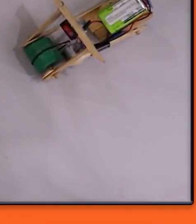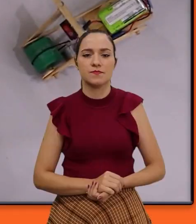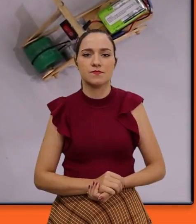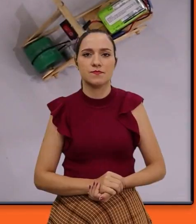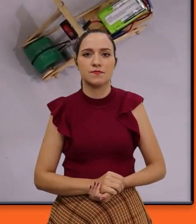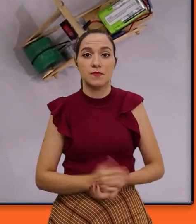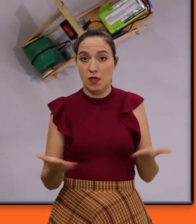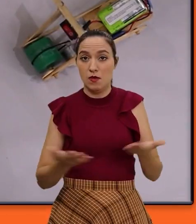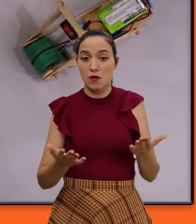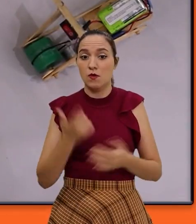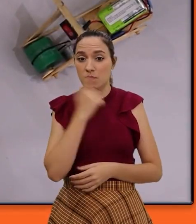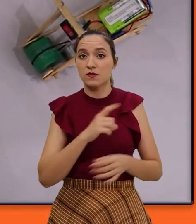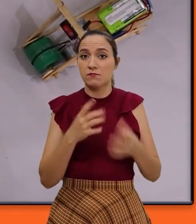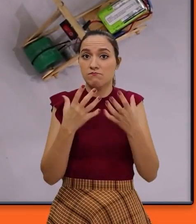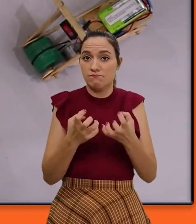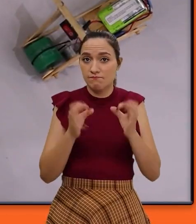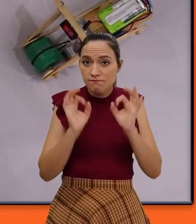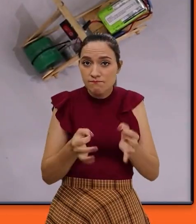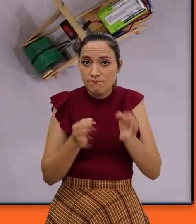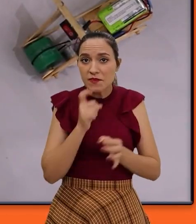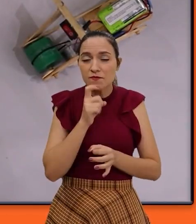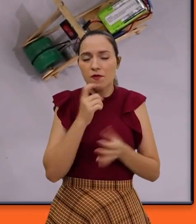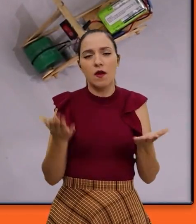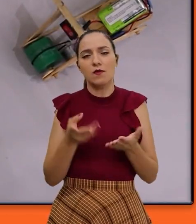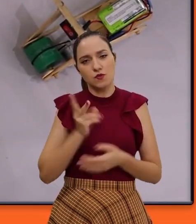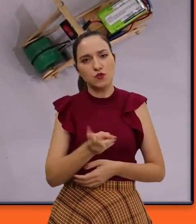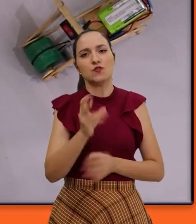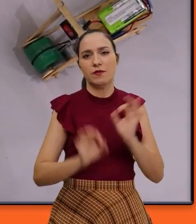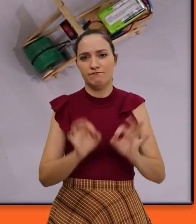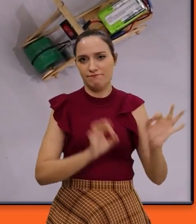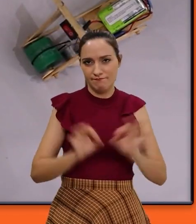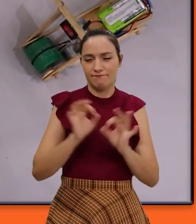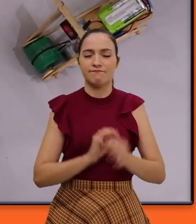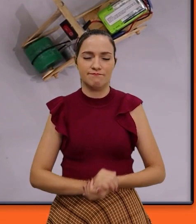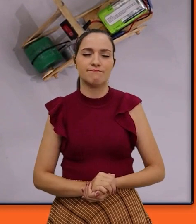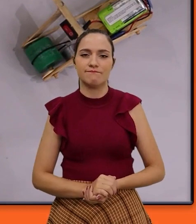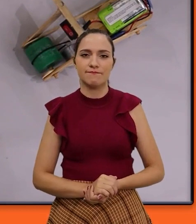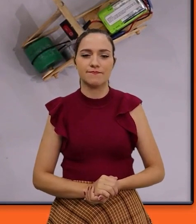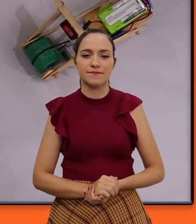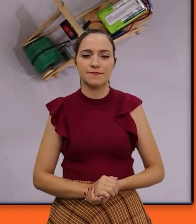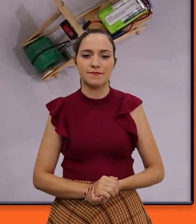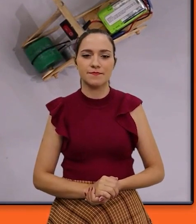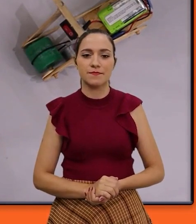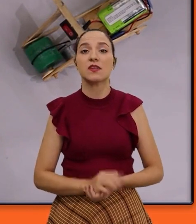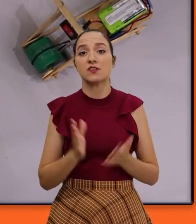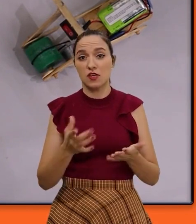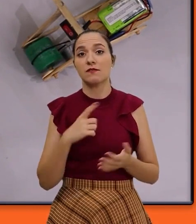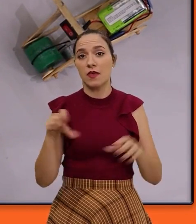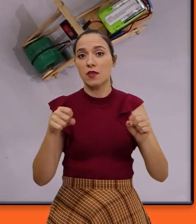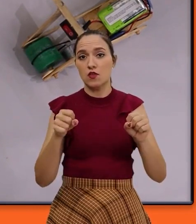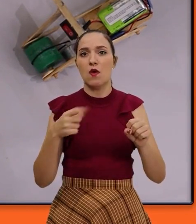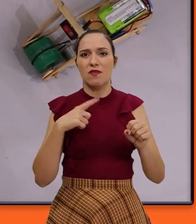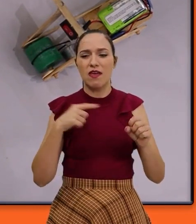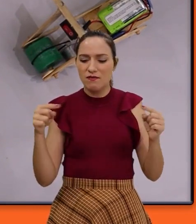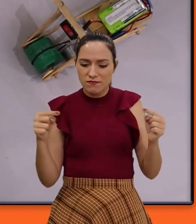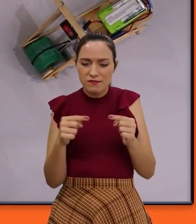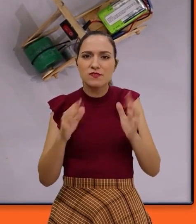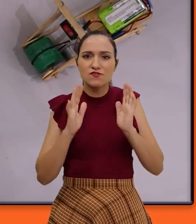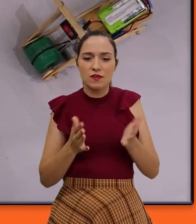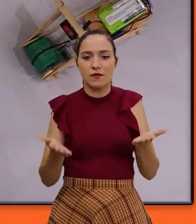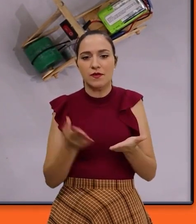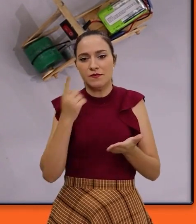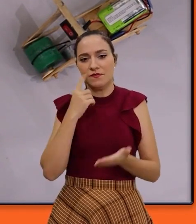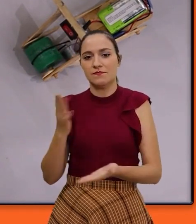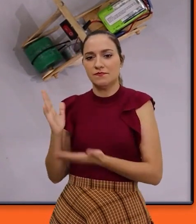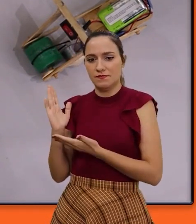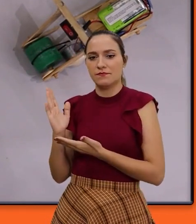Bom, então agora a cola como já secou, vamos continuar nossa montagem aqui. Então, já furamos também a nossa parte do guidão, então nós vamos colocar aqui